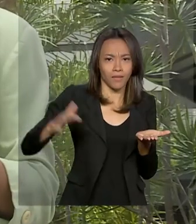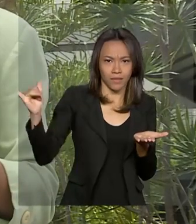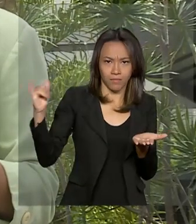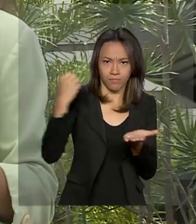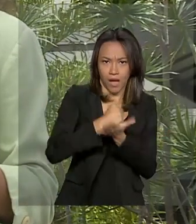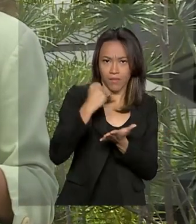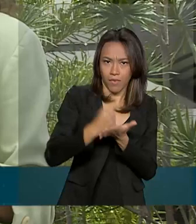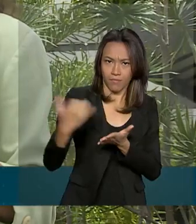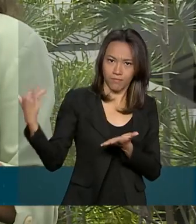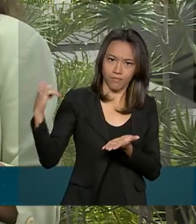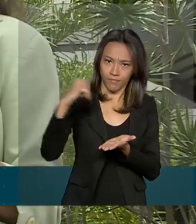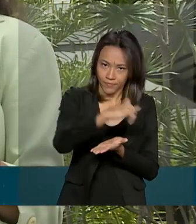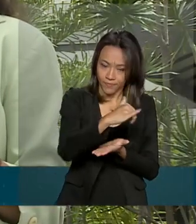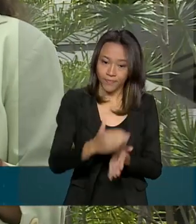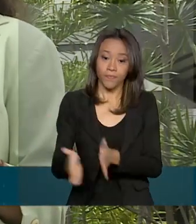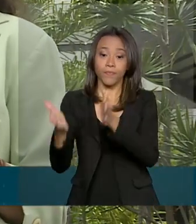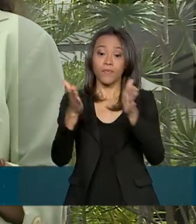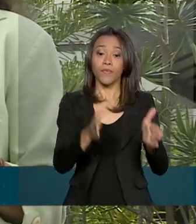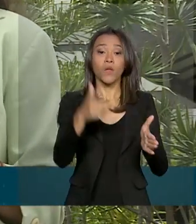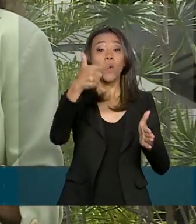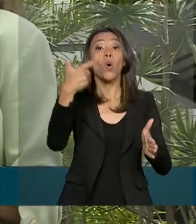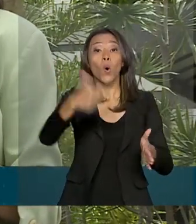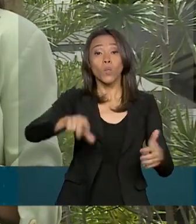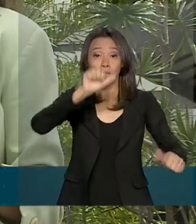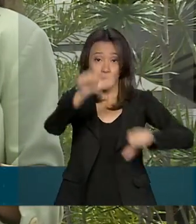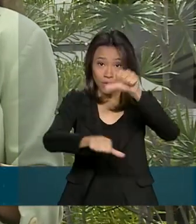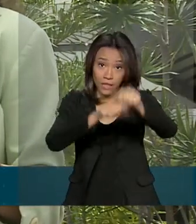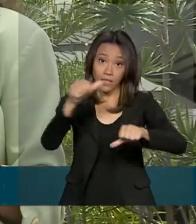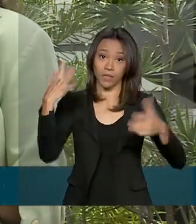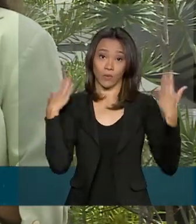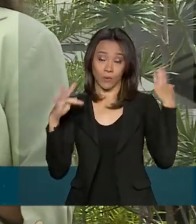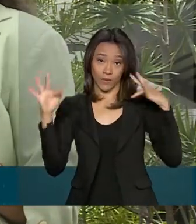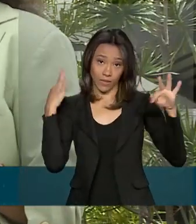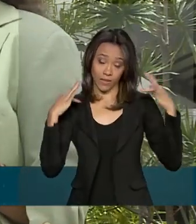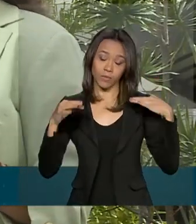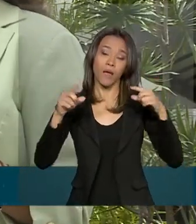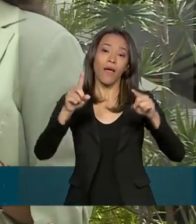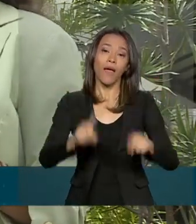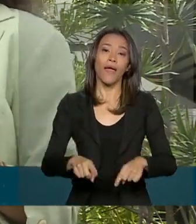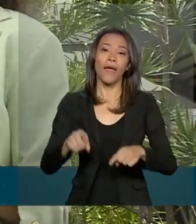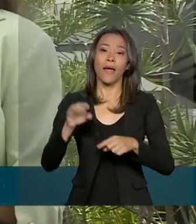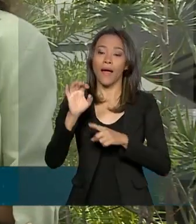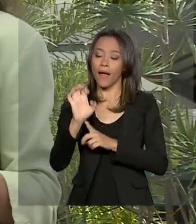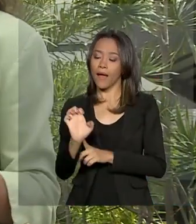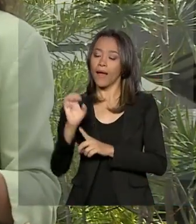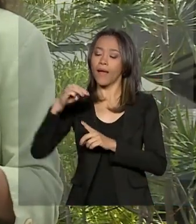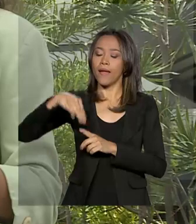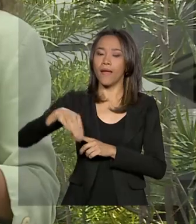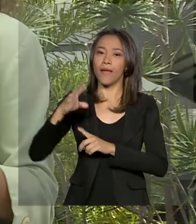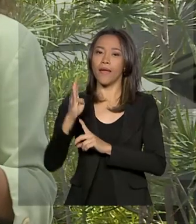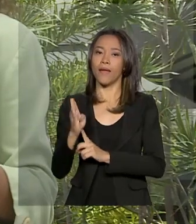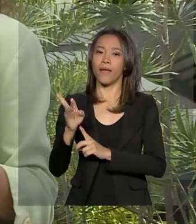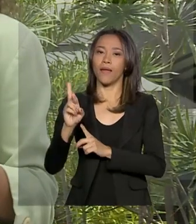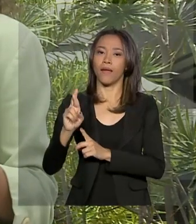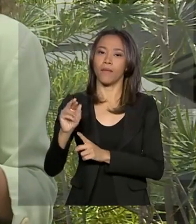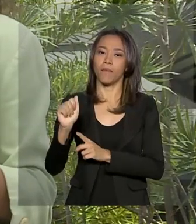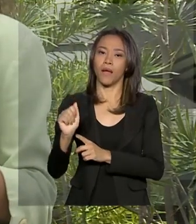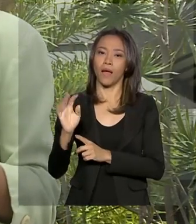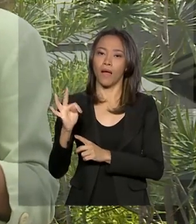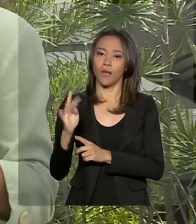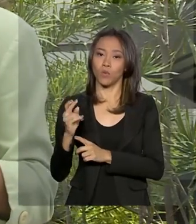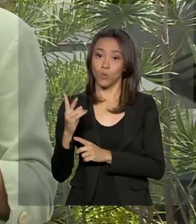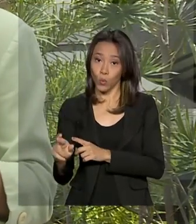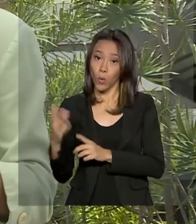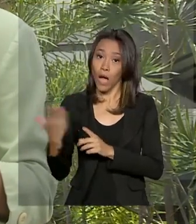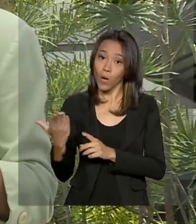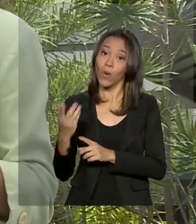Outra transformação no setor do turismo em 2019 foi a conversão da Embratur em agência. Com a medida, orçamento que